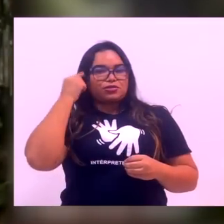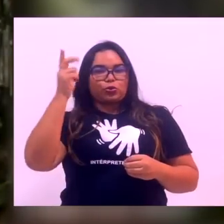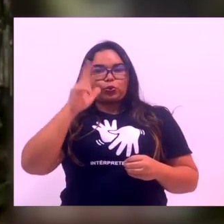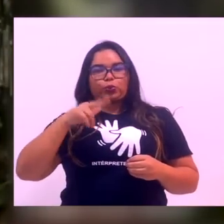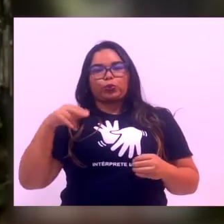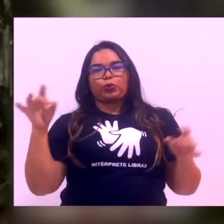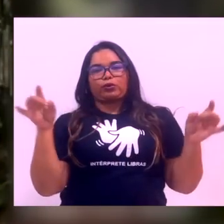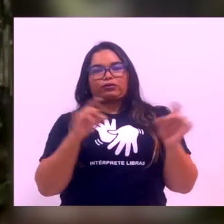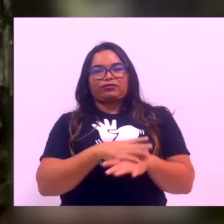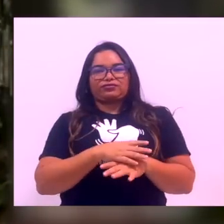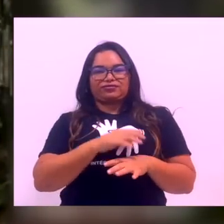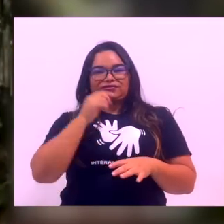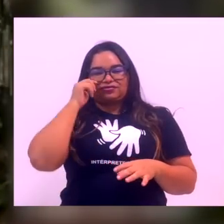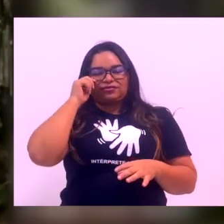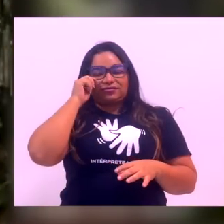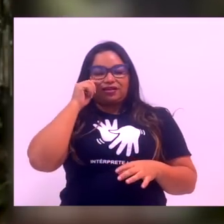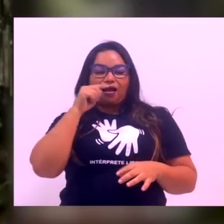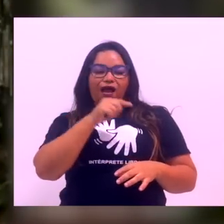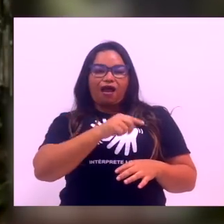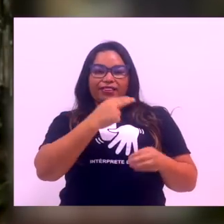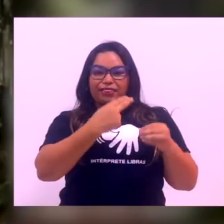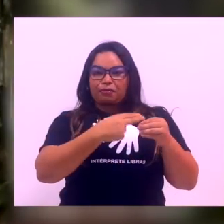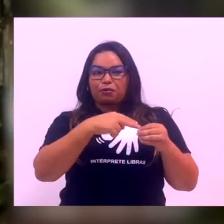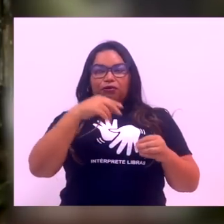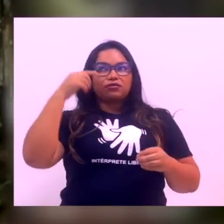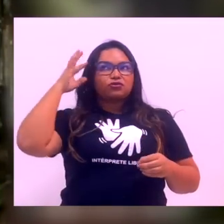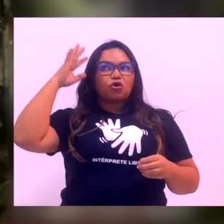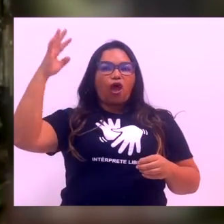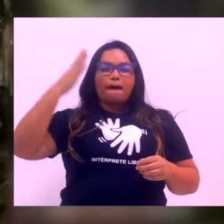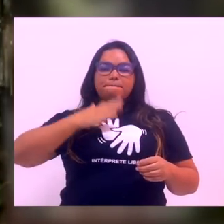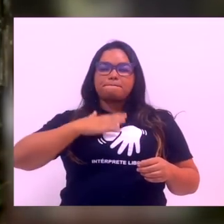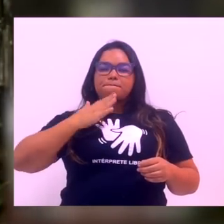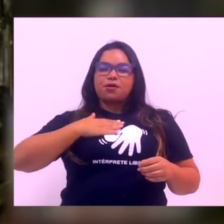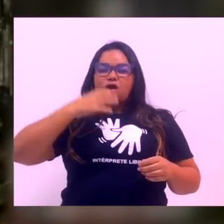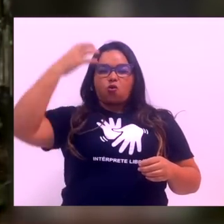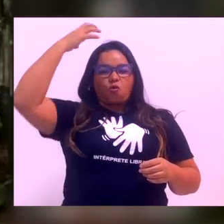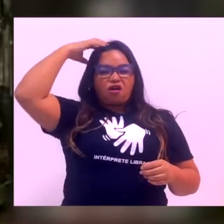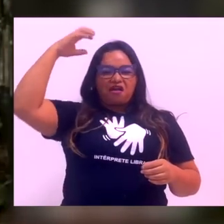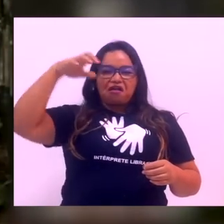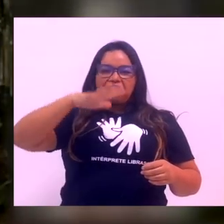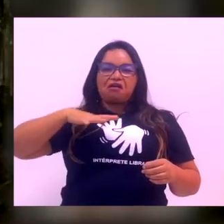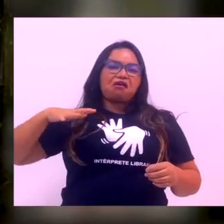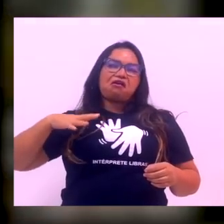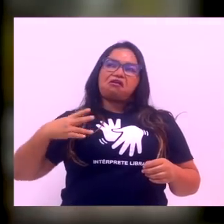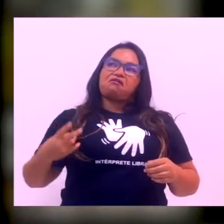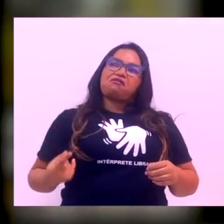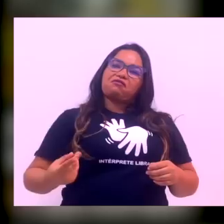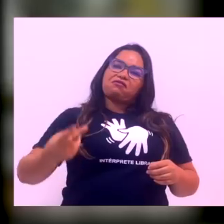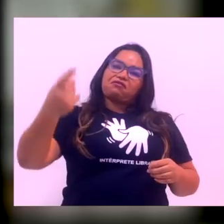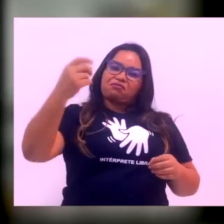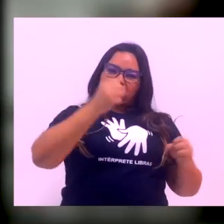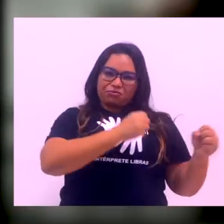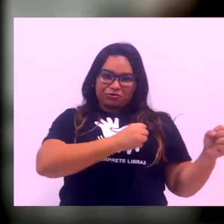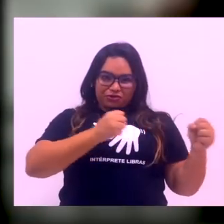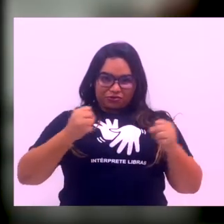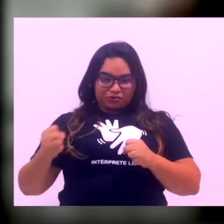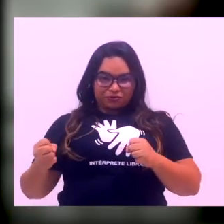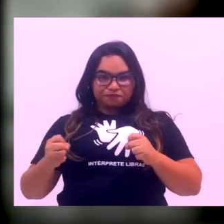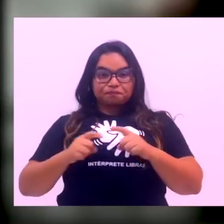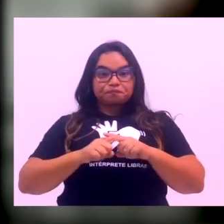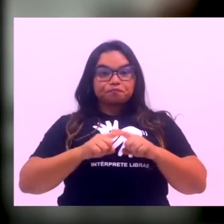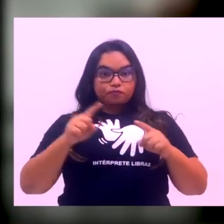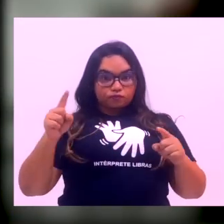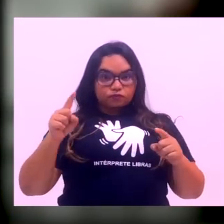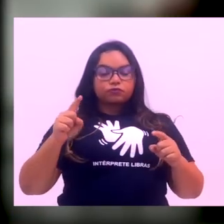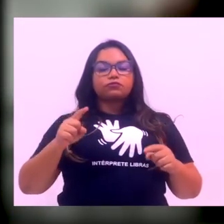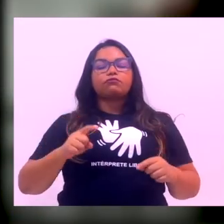dissipar. Nunca deveria ser destruída. Nabucodonosor pensou que ele tinha construído um reino que nunca jamais seria